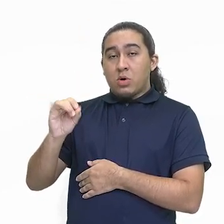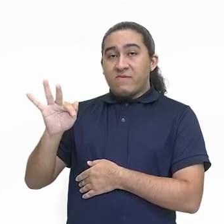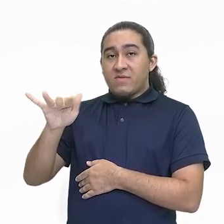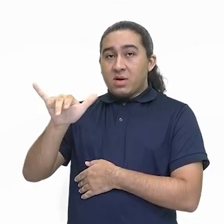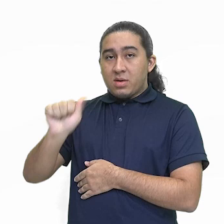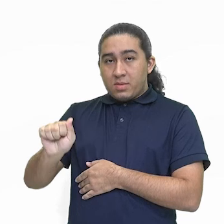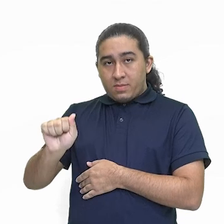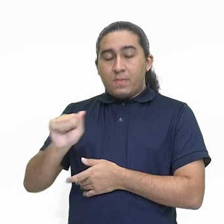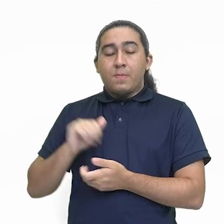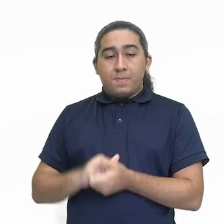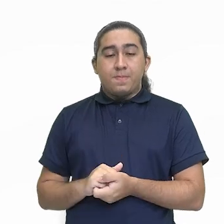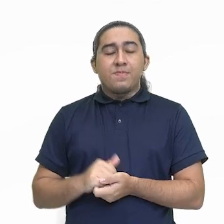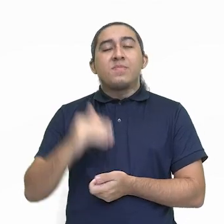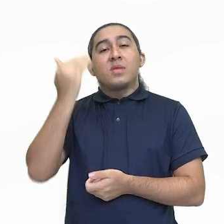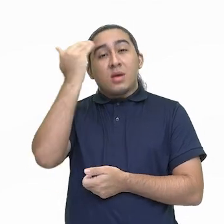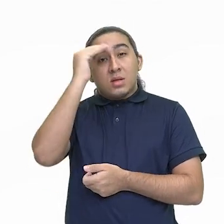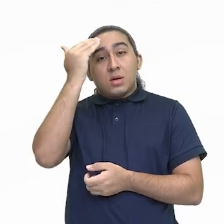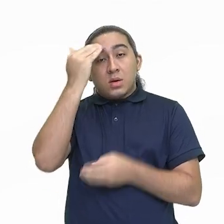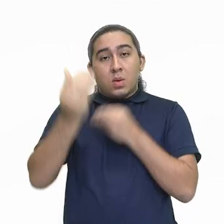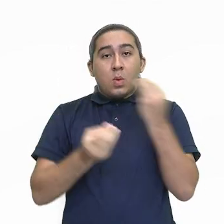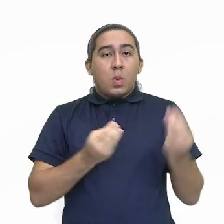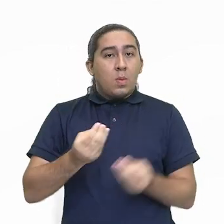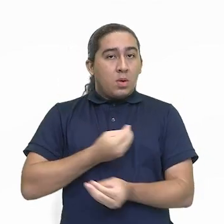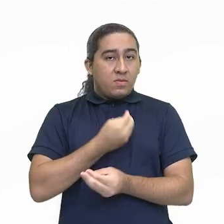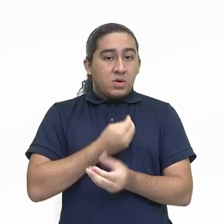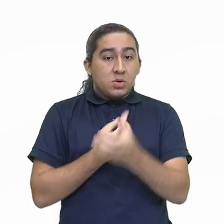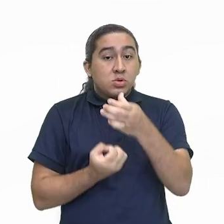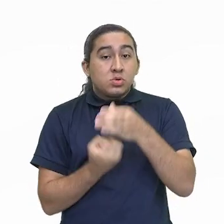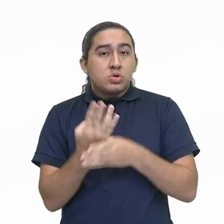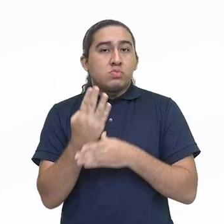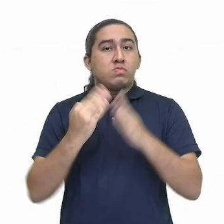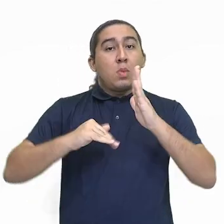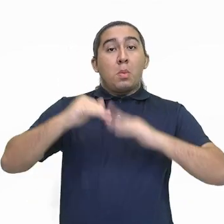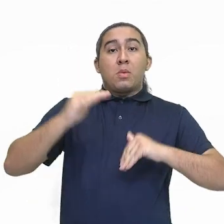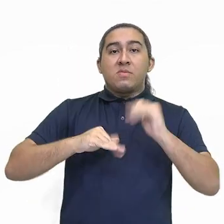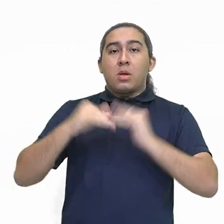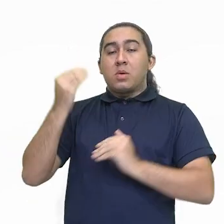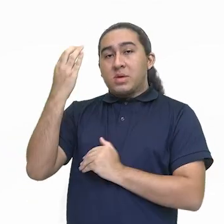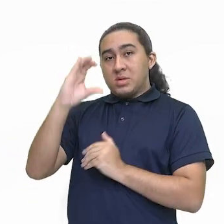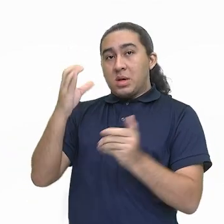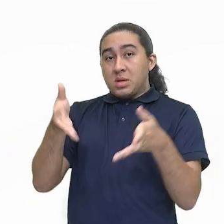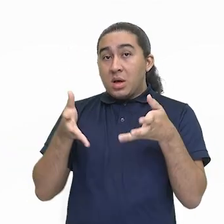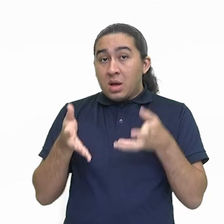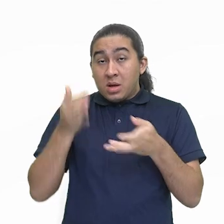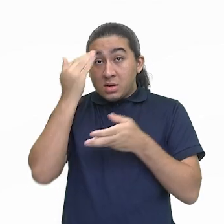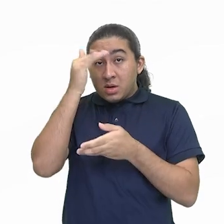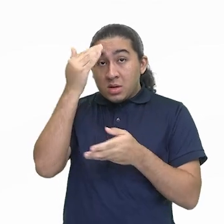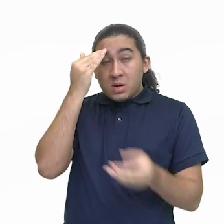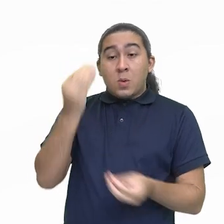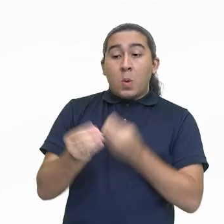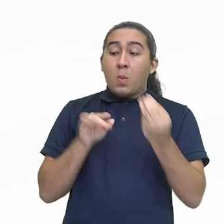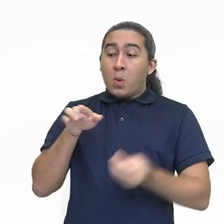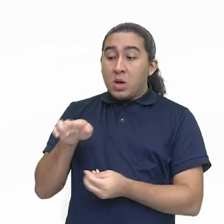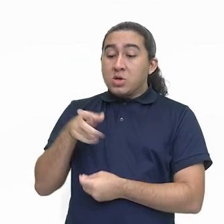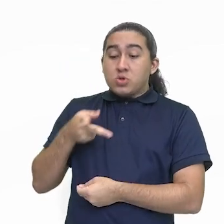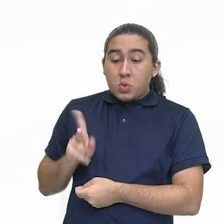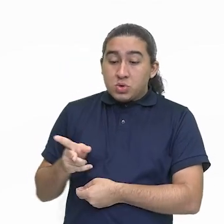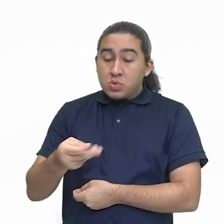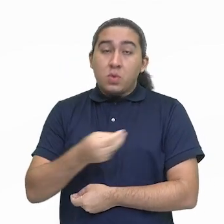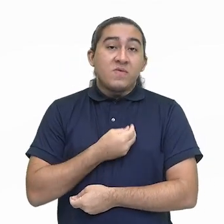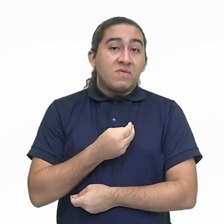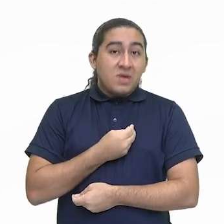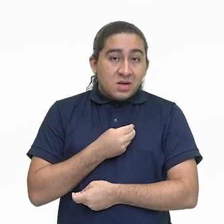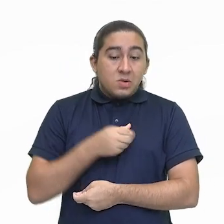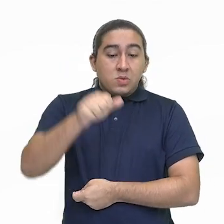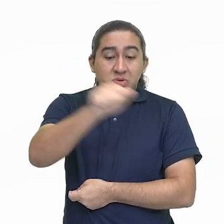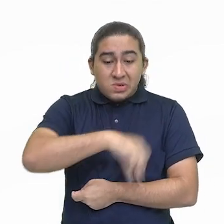Além de compreender como os seres vivos surgiram, os cientistas também buscam saber como eles sobreviveram em um ambiente